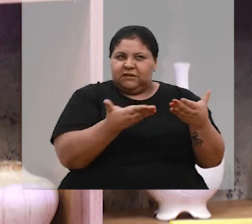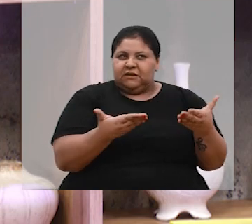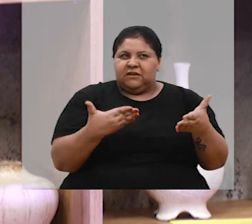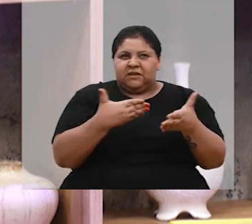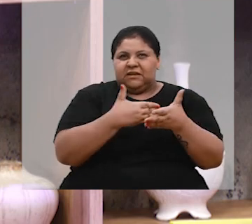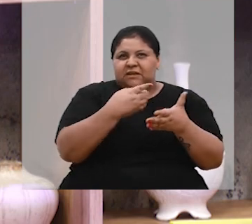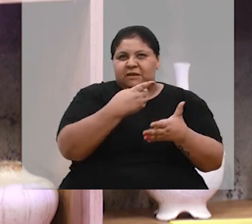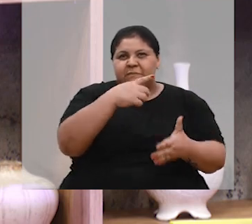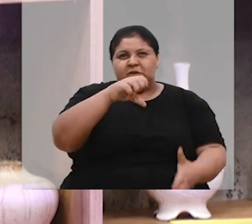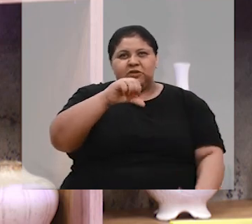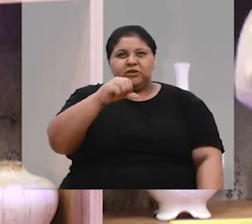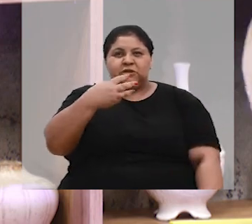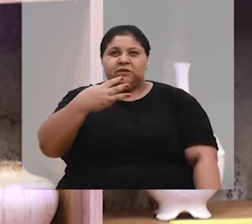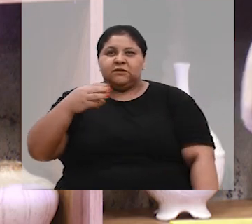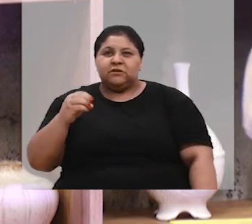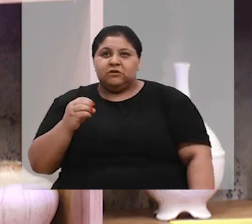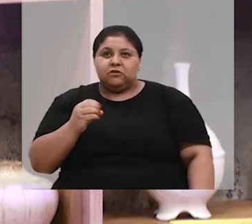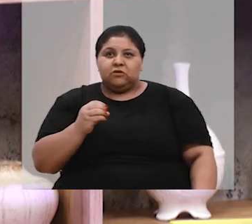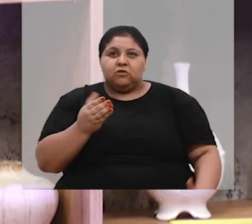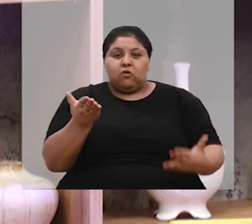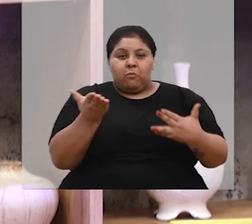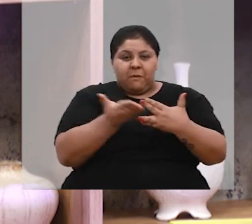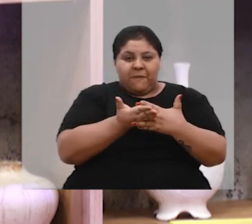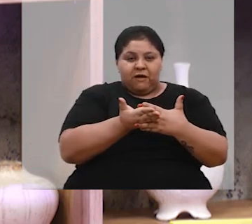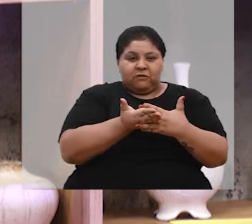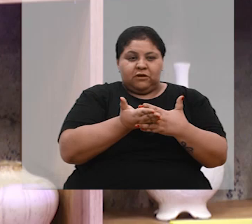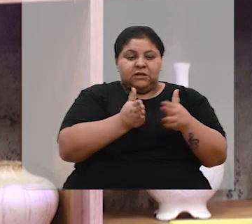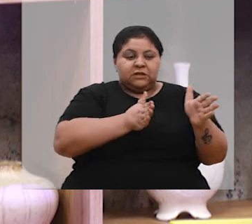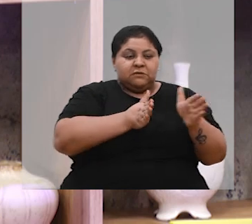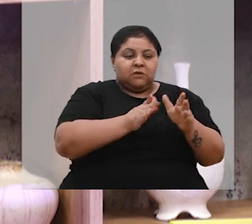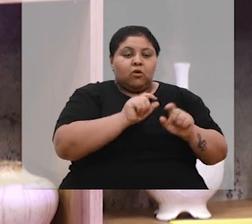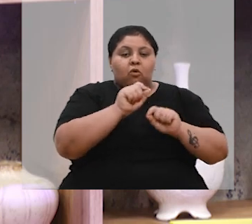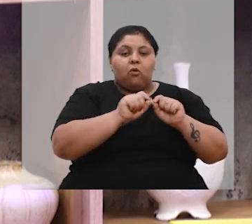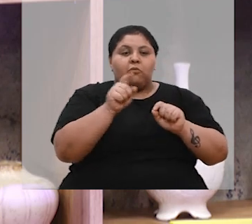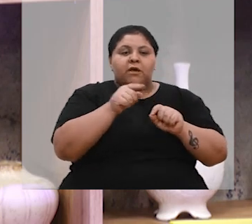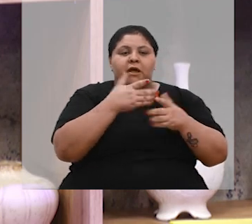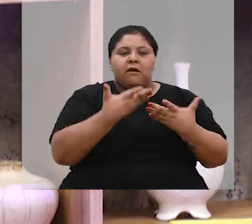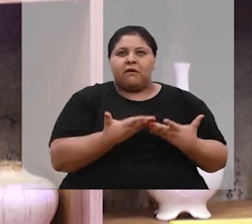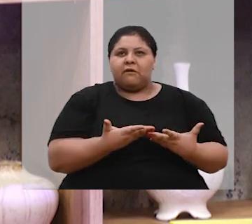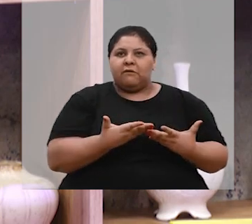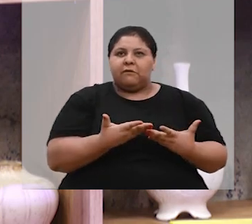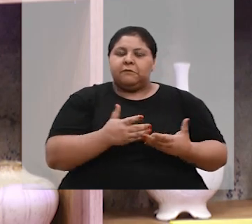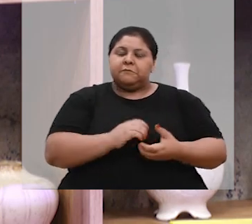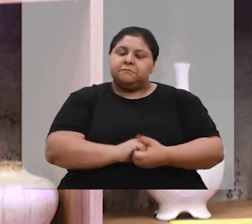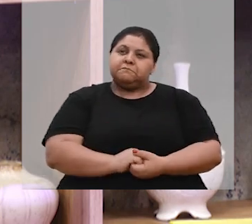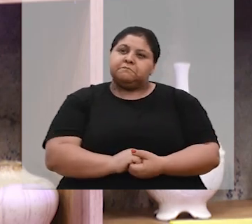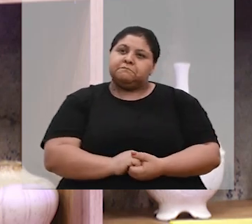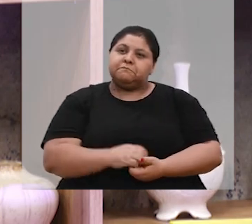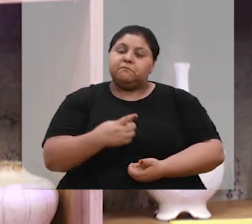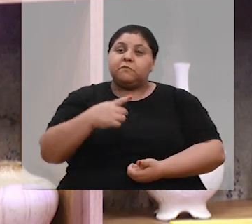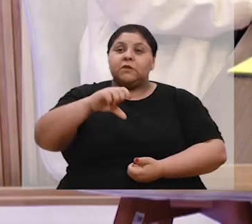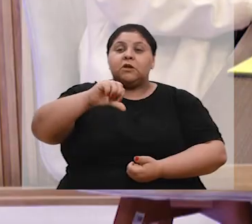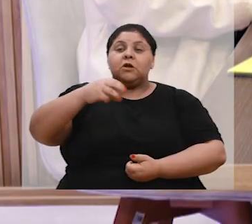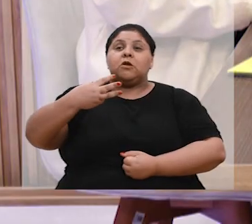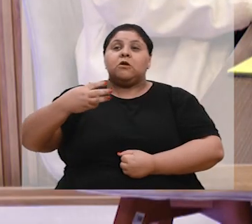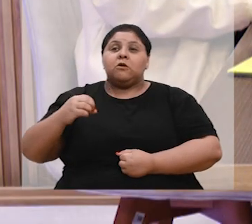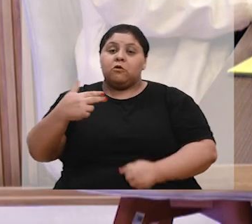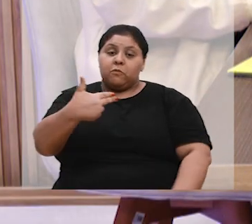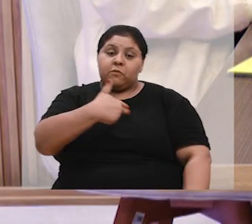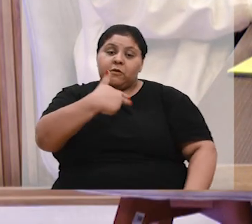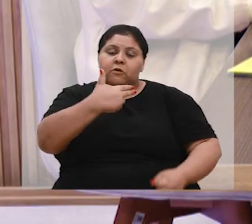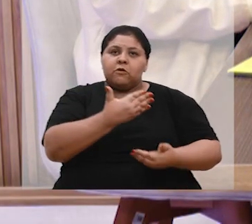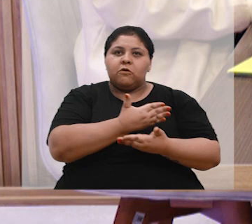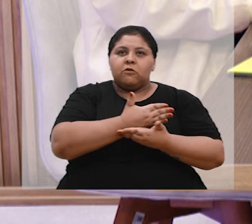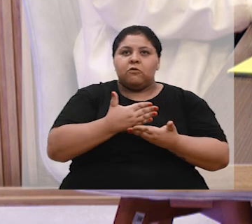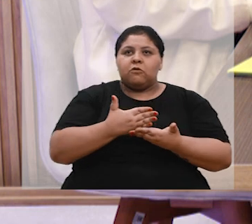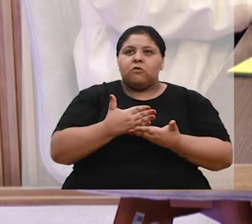1930, uma pausa, e nesse período, como que fica o Poder Legislativo da cidade? Em 1930, o Vargas assume e instala